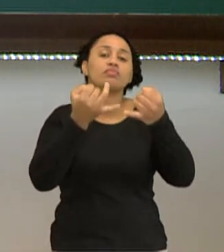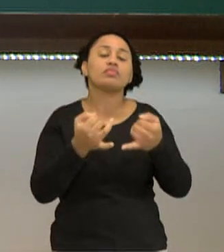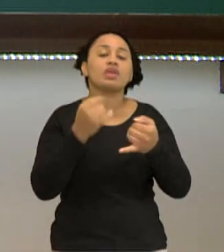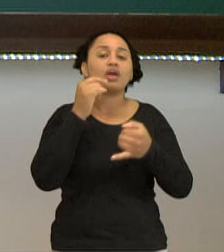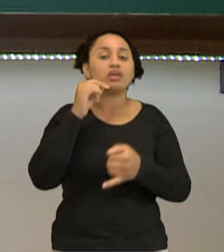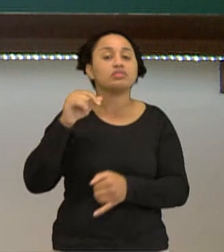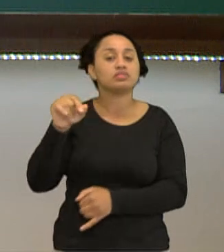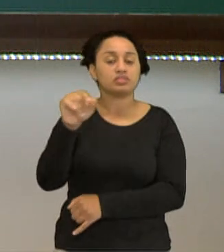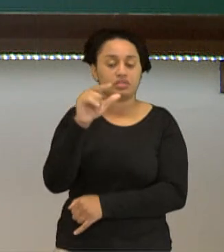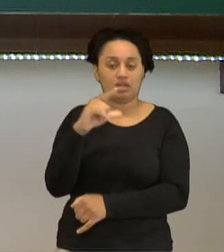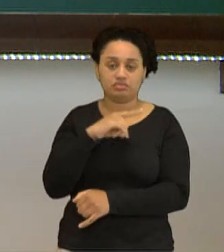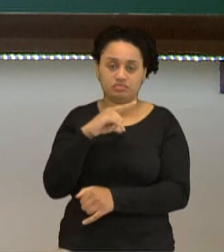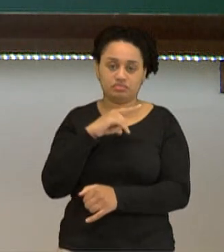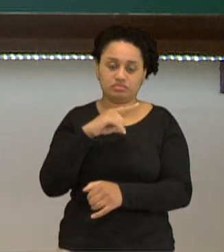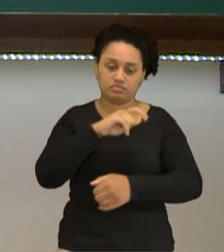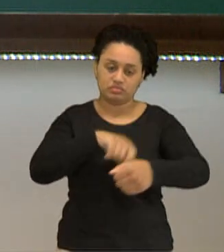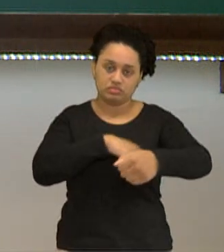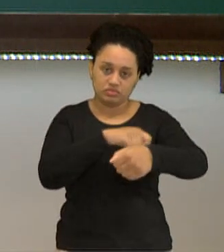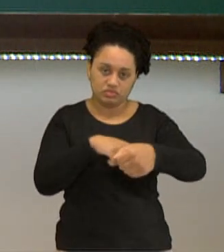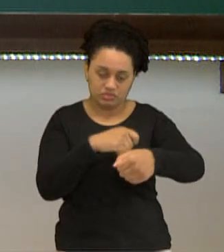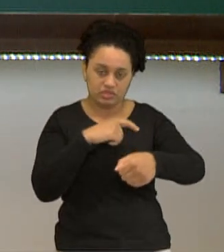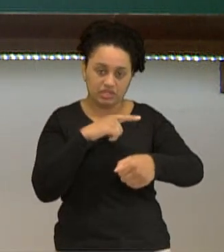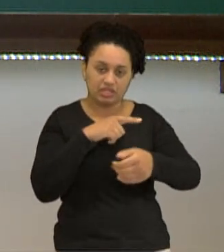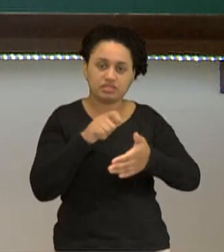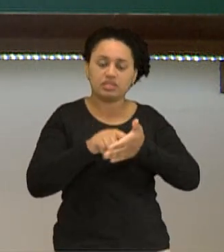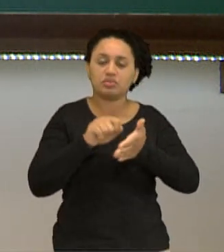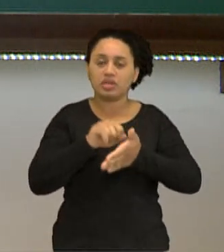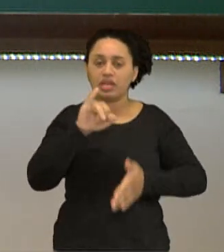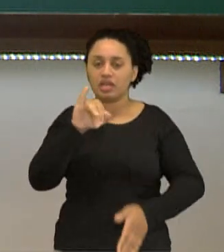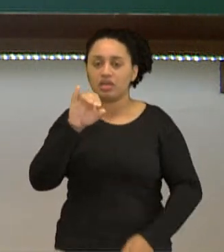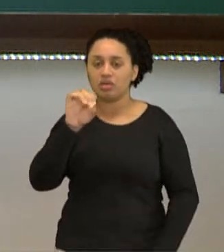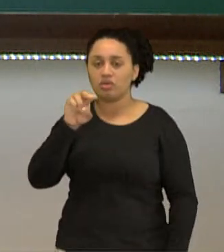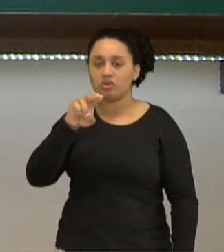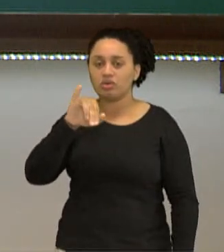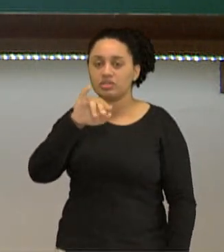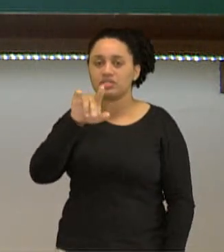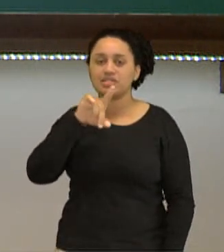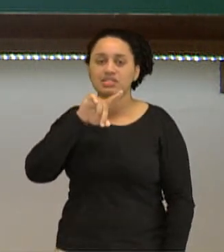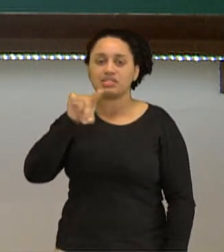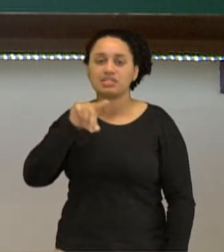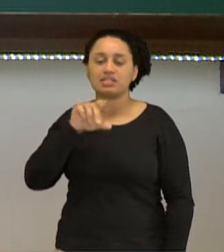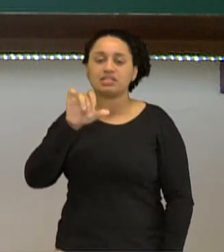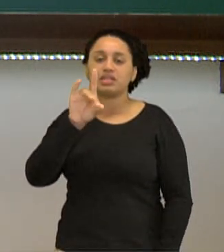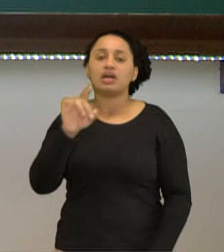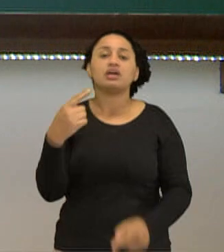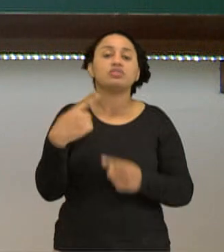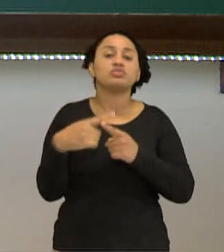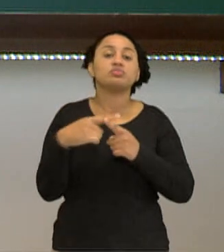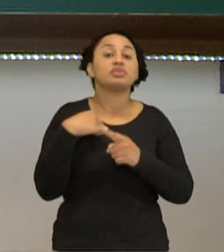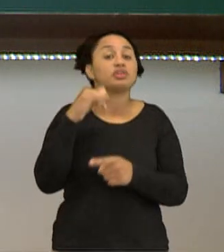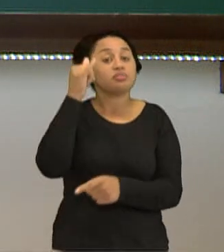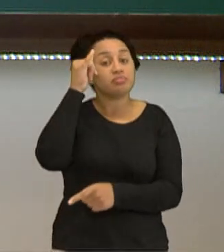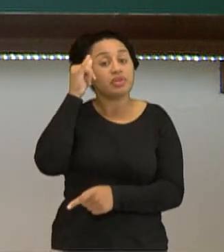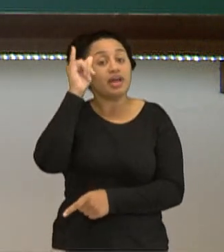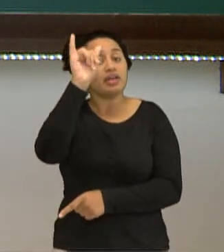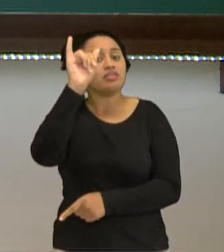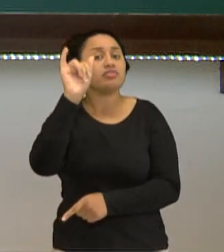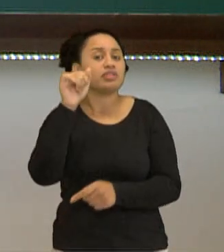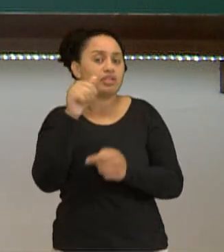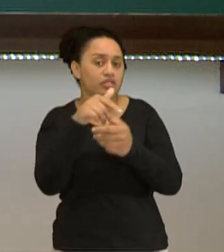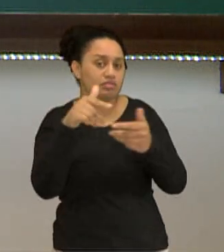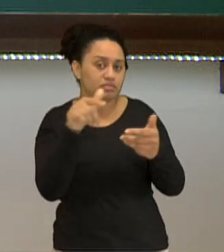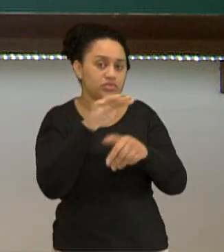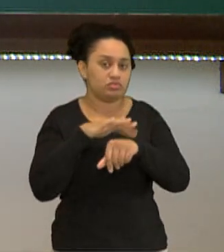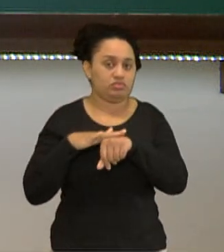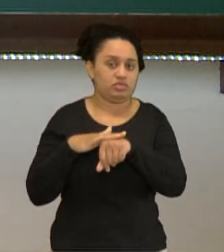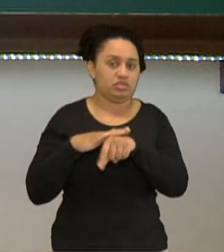de cozinha, está escrito lá, cloreto de sódio ionizado, em função de uma ação preventiva. Olha, há um tempo